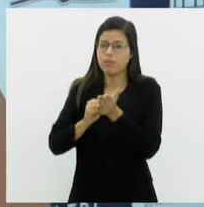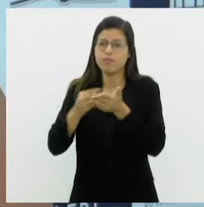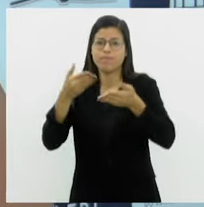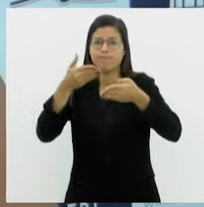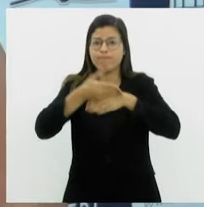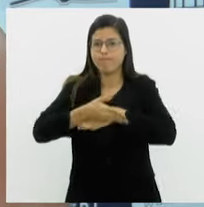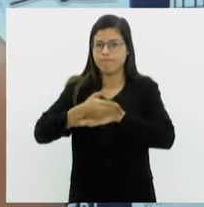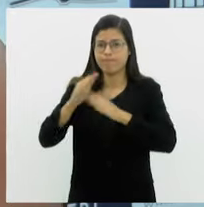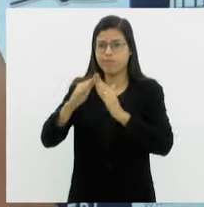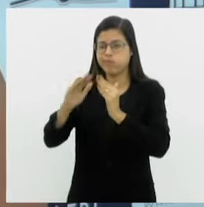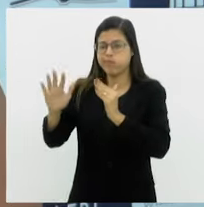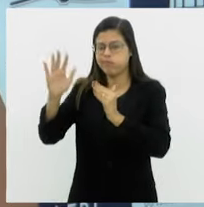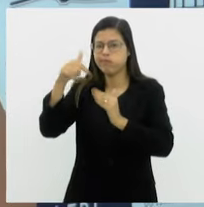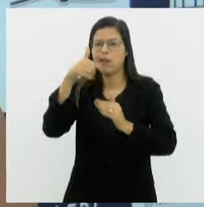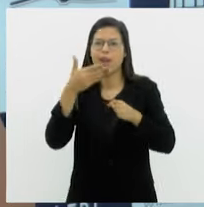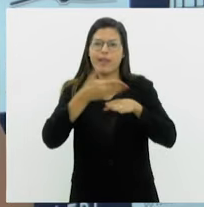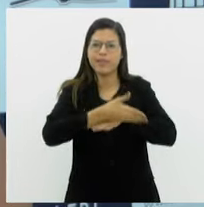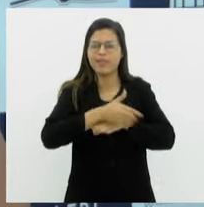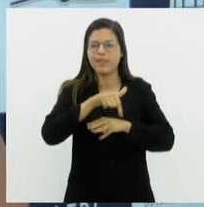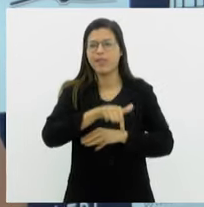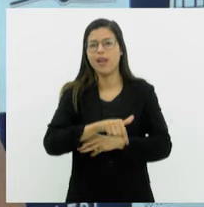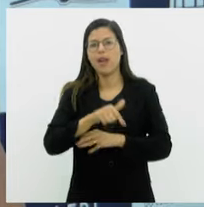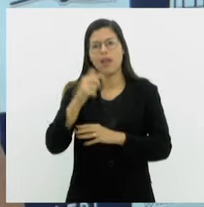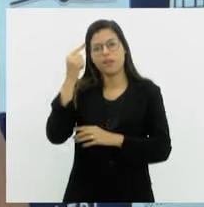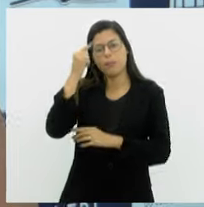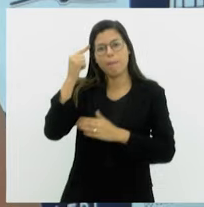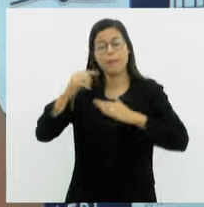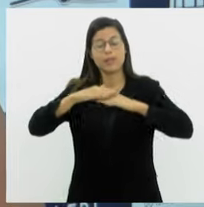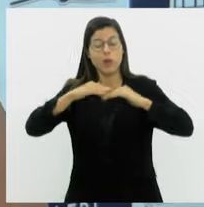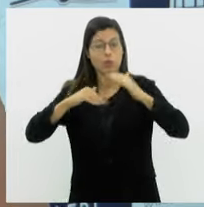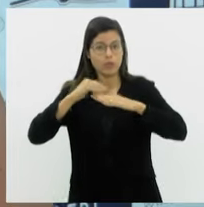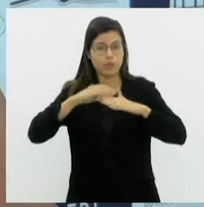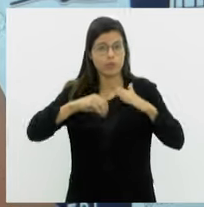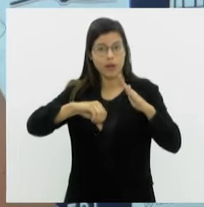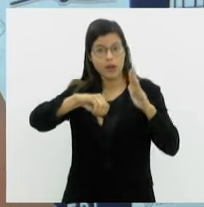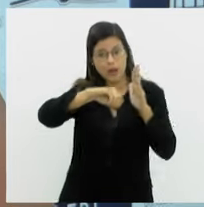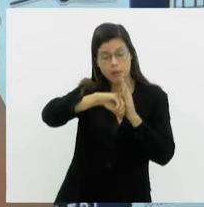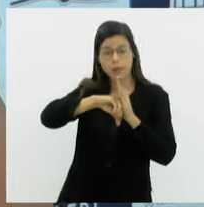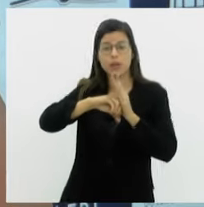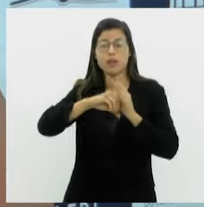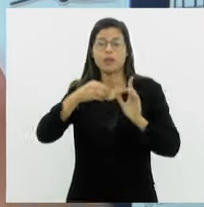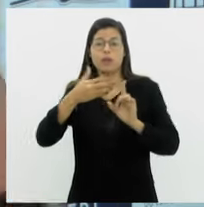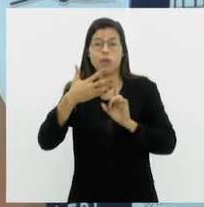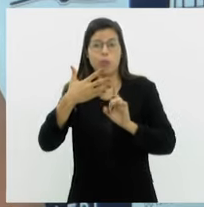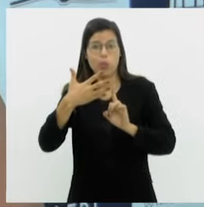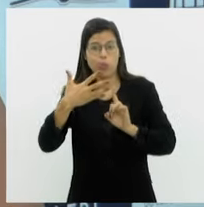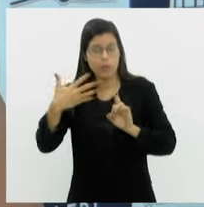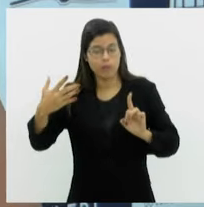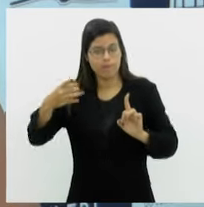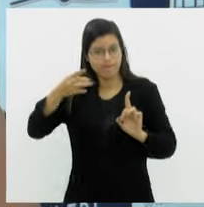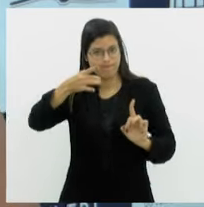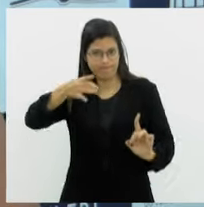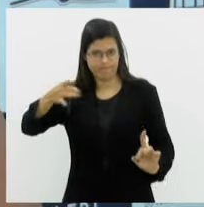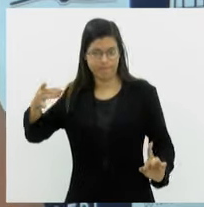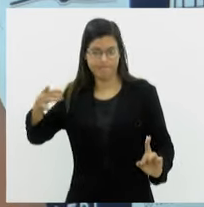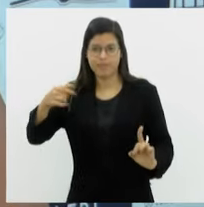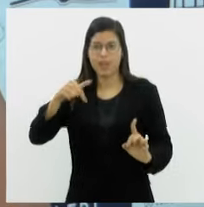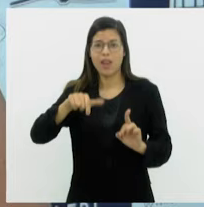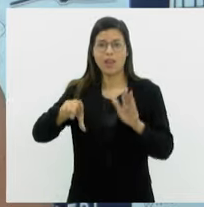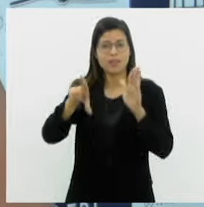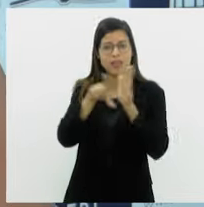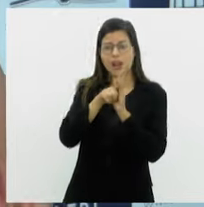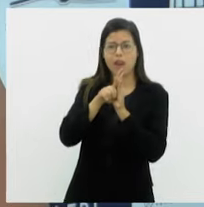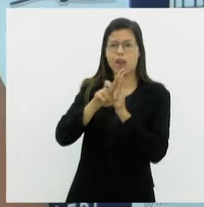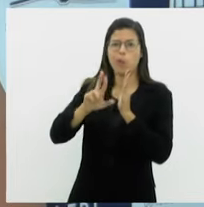me recorda quando se pensa a construção da criminalização da homofobia, por exemplo. Essa lei ela não vai ser aplicável para